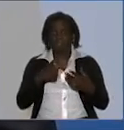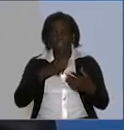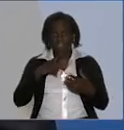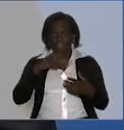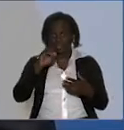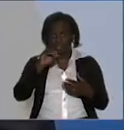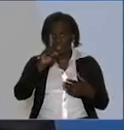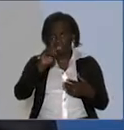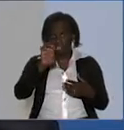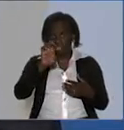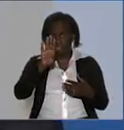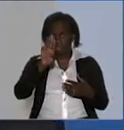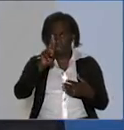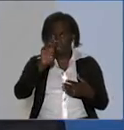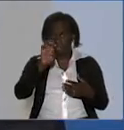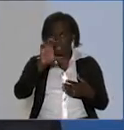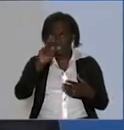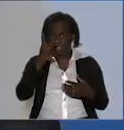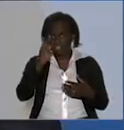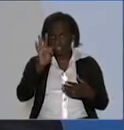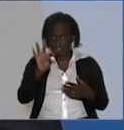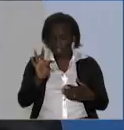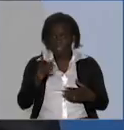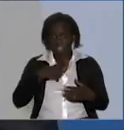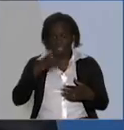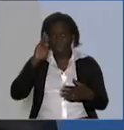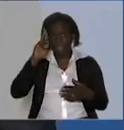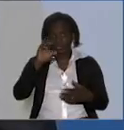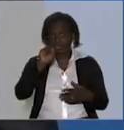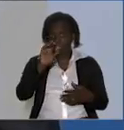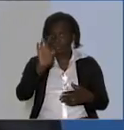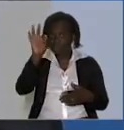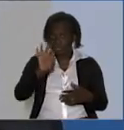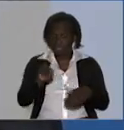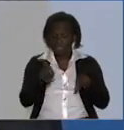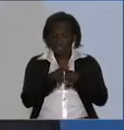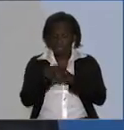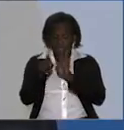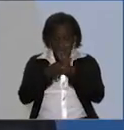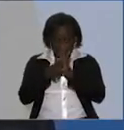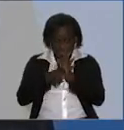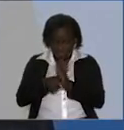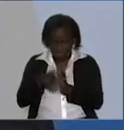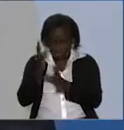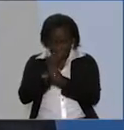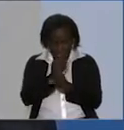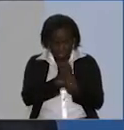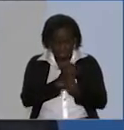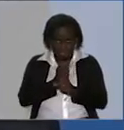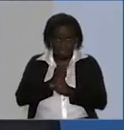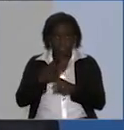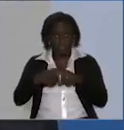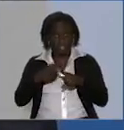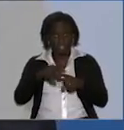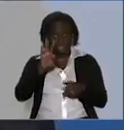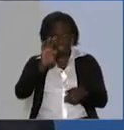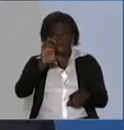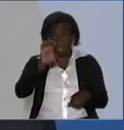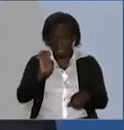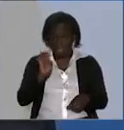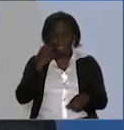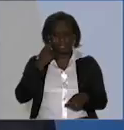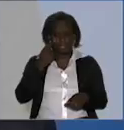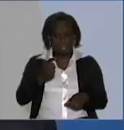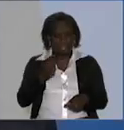que tem a Odebrecht como líder 80% desse consórcio. E também uma auditoria nessas contas, porque o Tribunal de Contas do